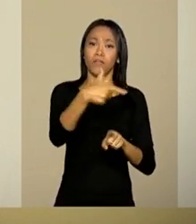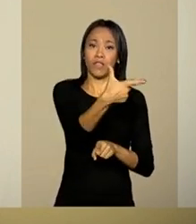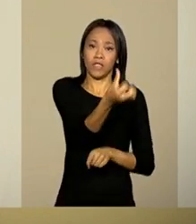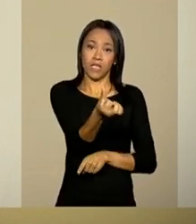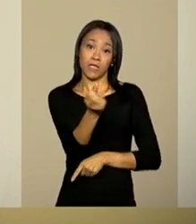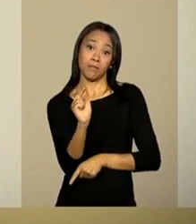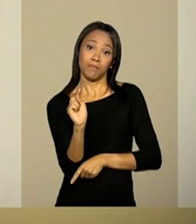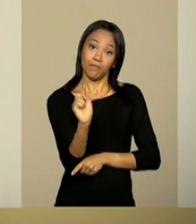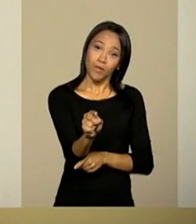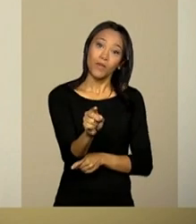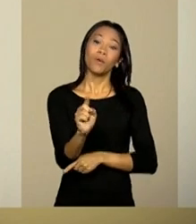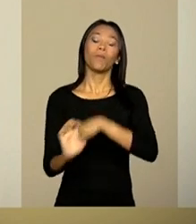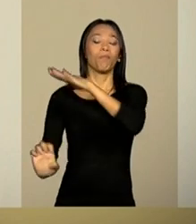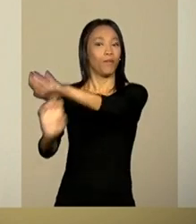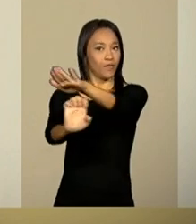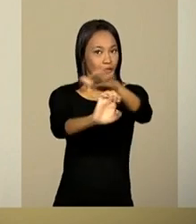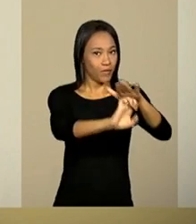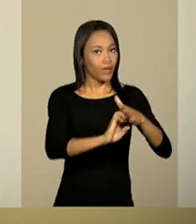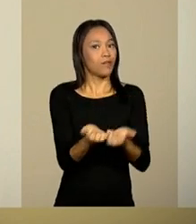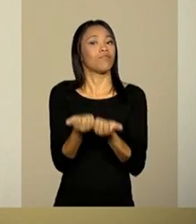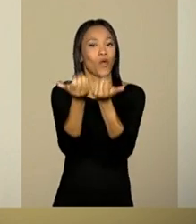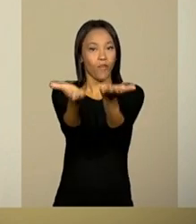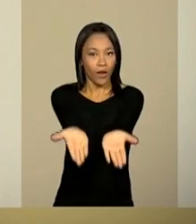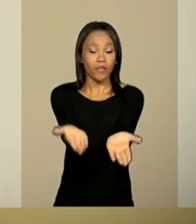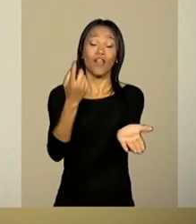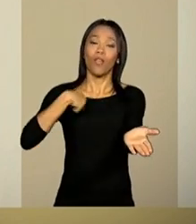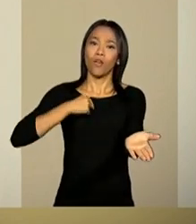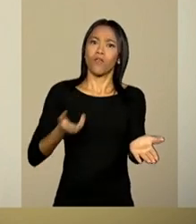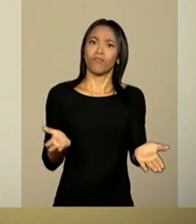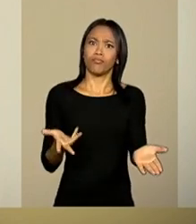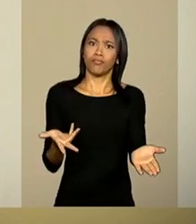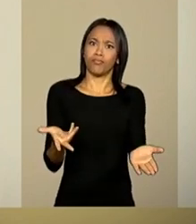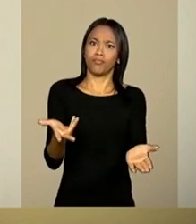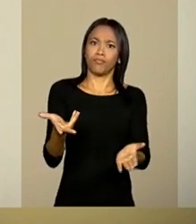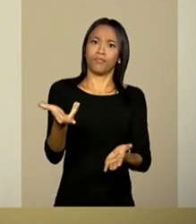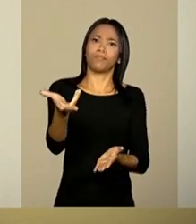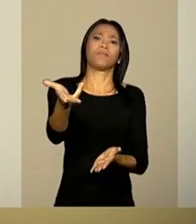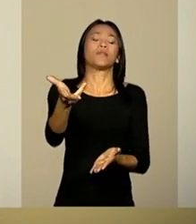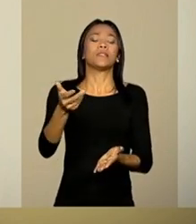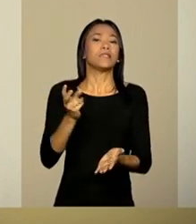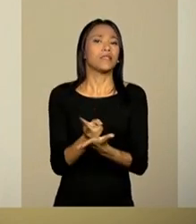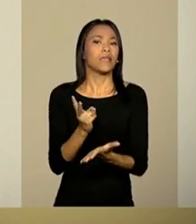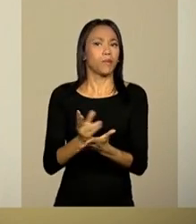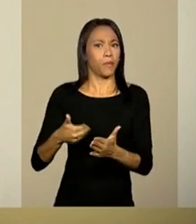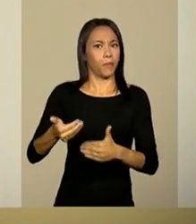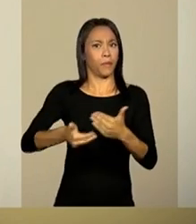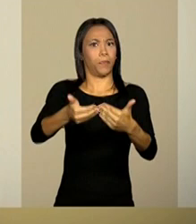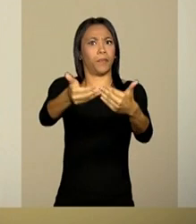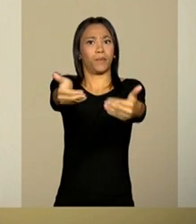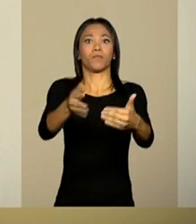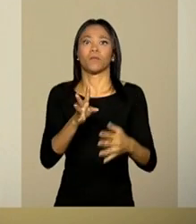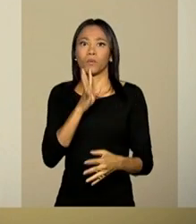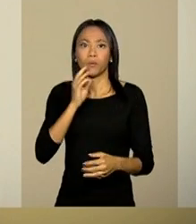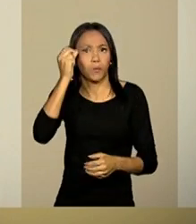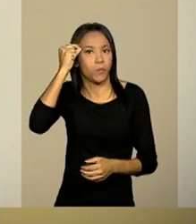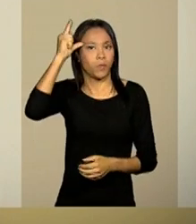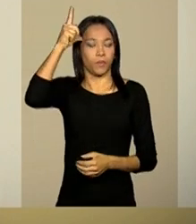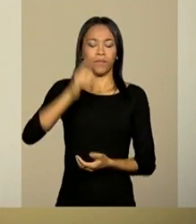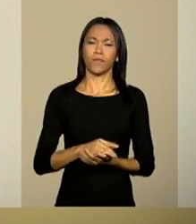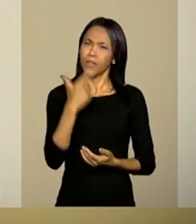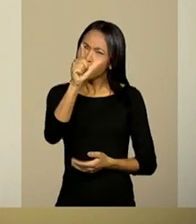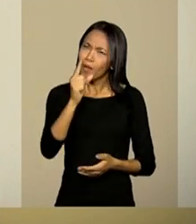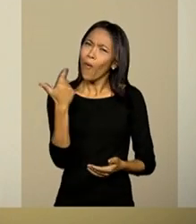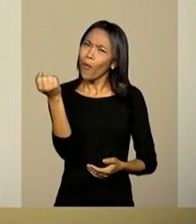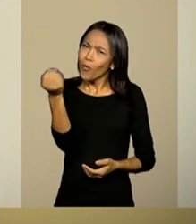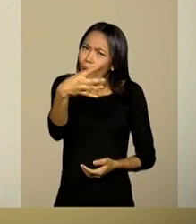oferecidas pelas empresas nós vamos acelerar o nosso passo rumo à economia do conhecimento e tem mais uma